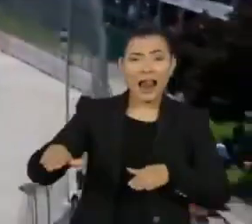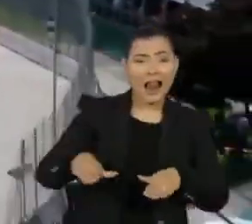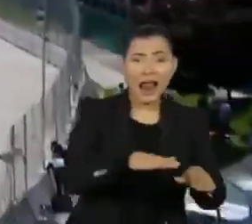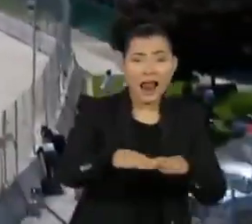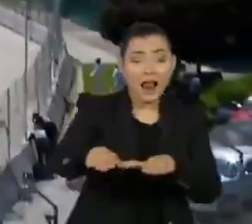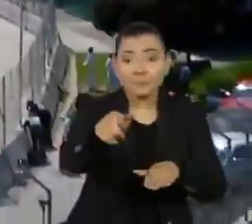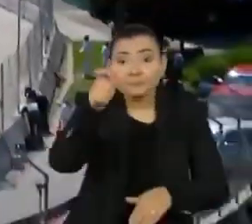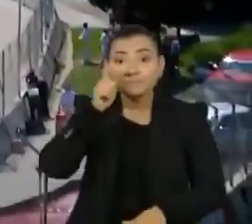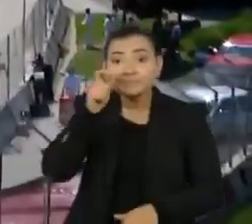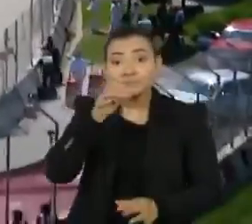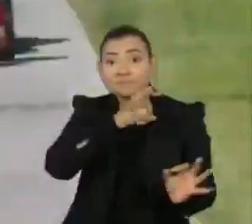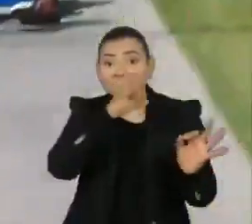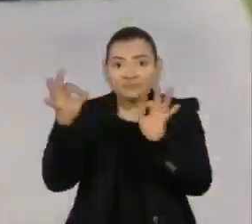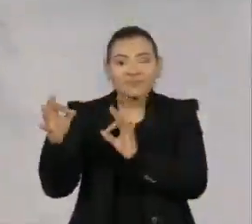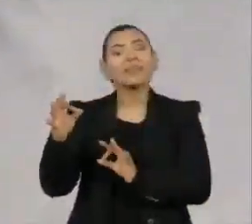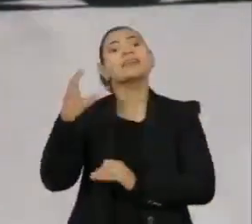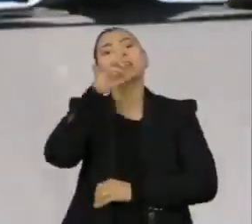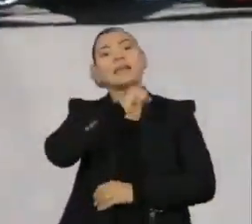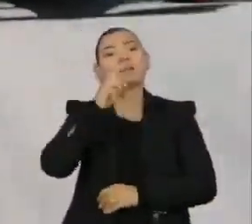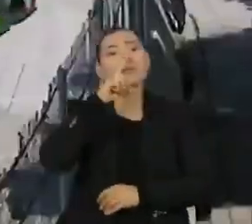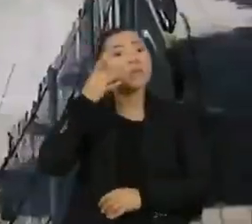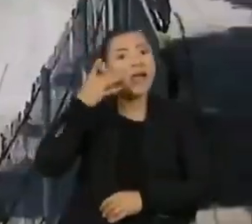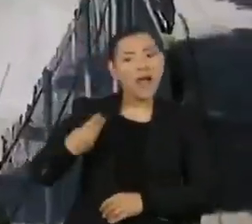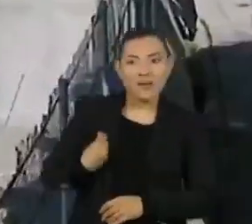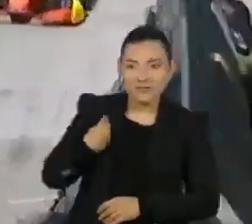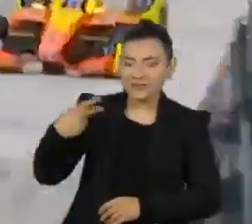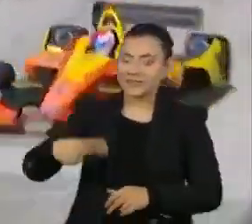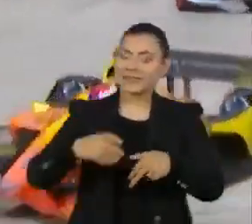você confere neste fim de semana ao vivo aqui